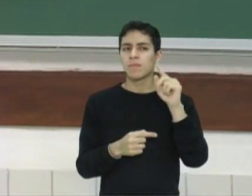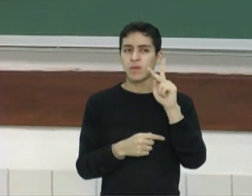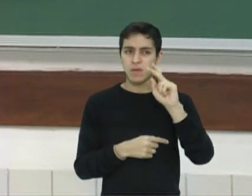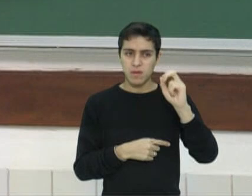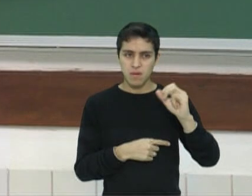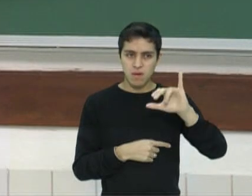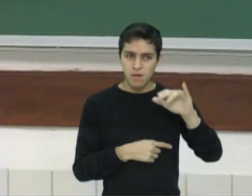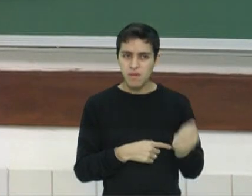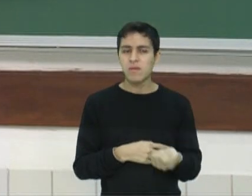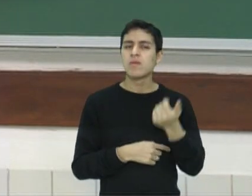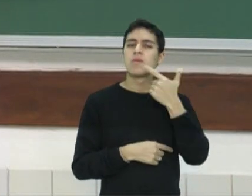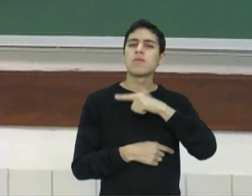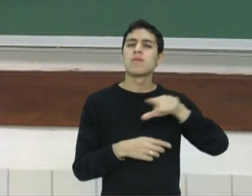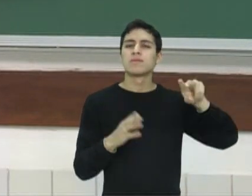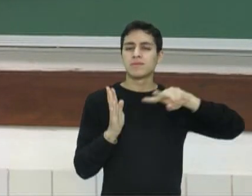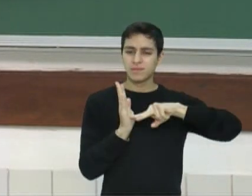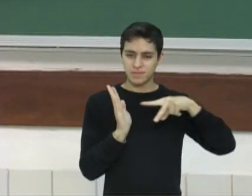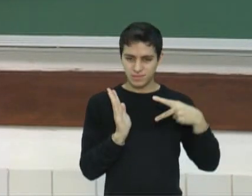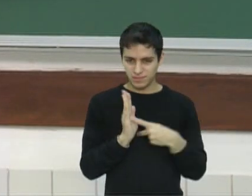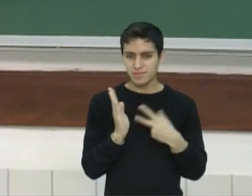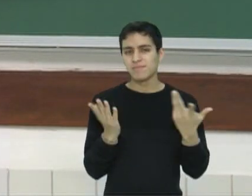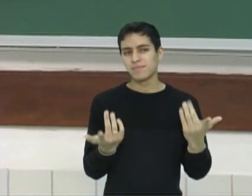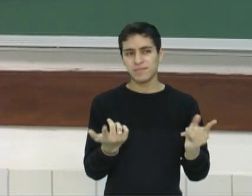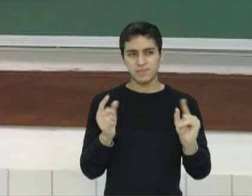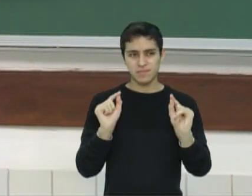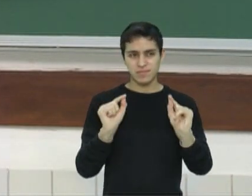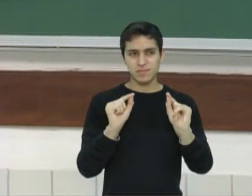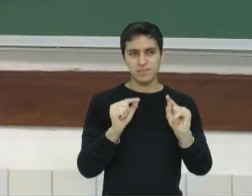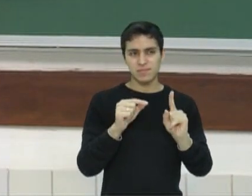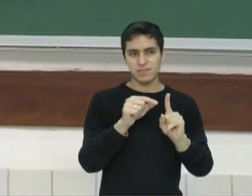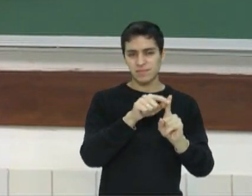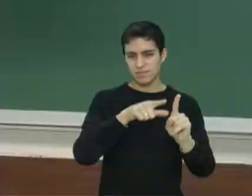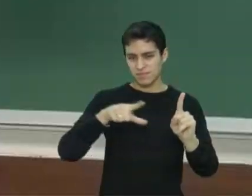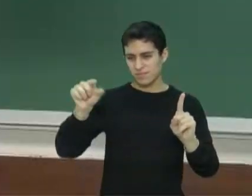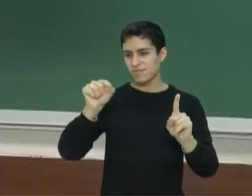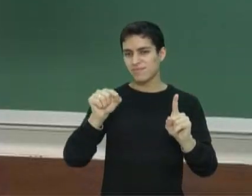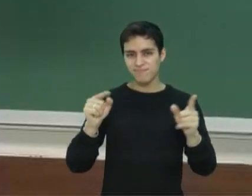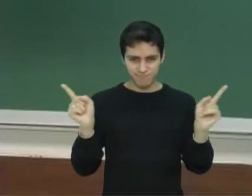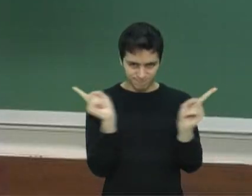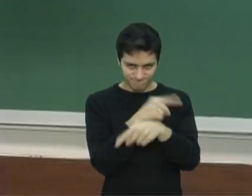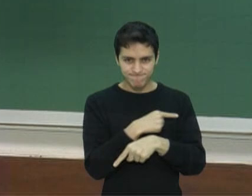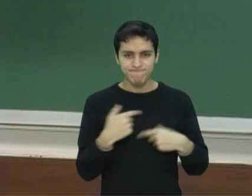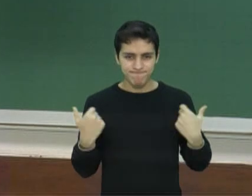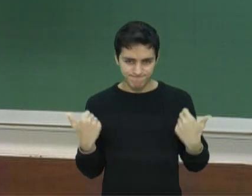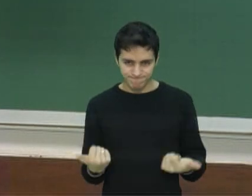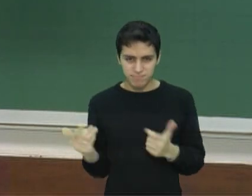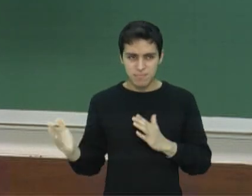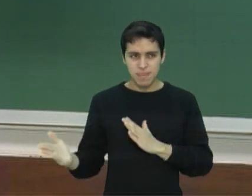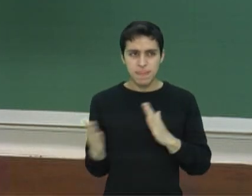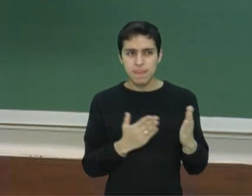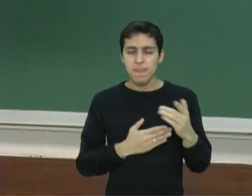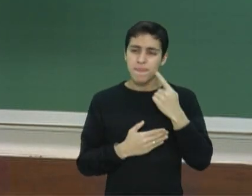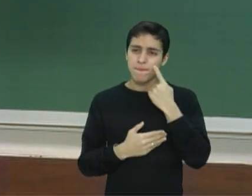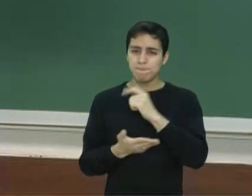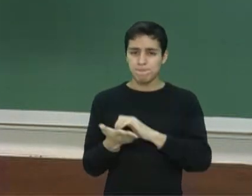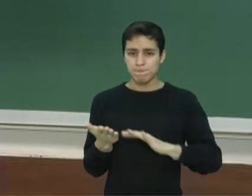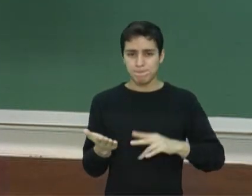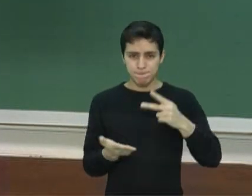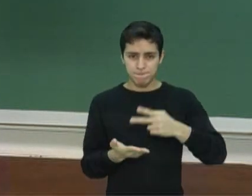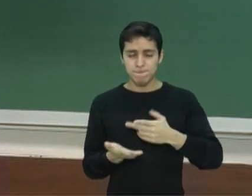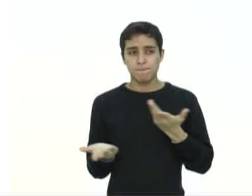do significado 1, né, na hoja del árbol. Vamos adelante, então, a hacer la actividad